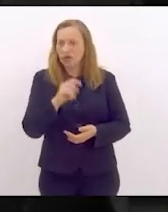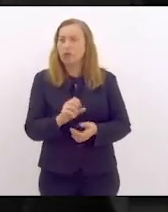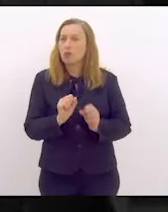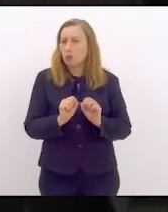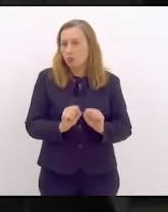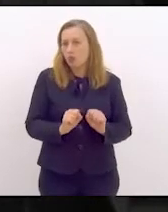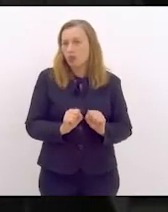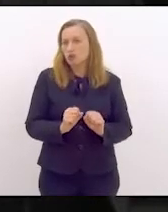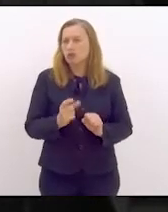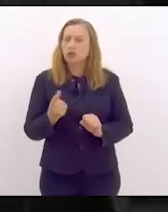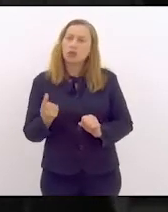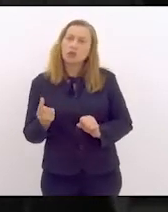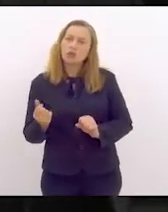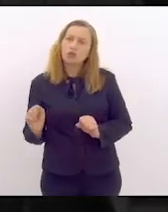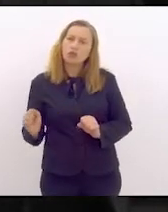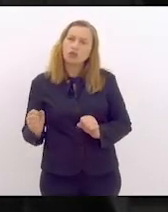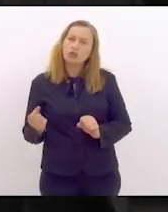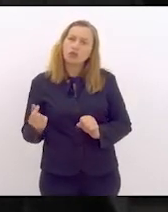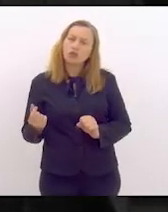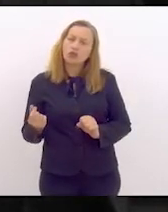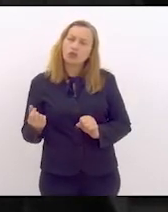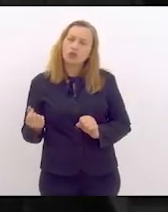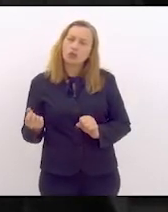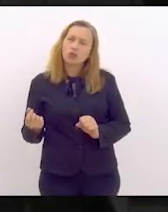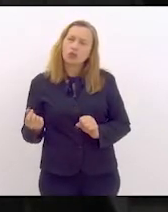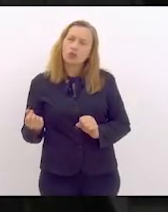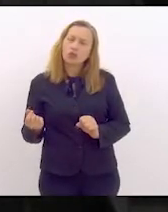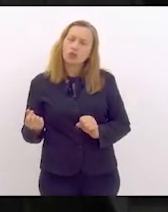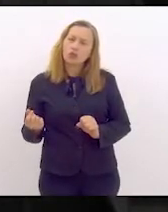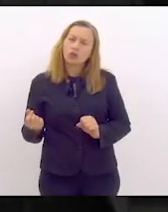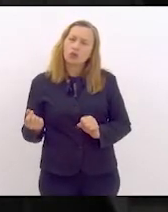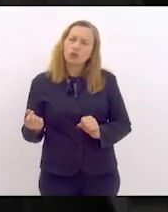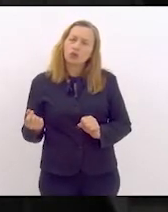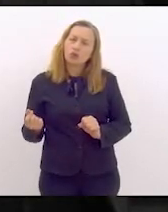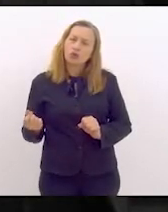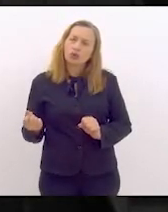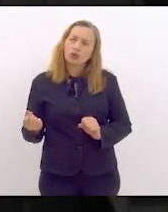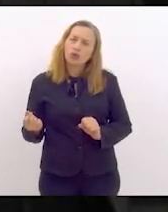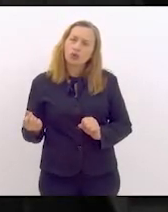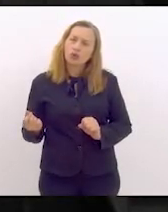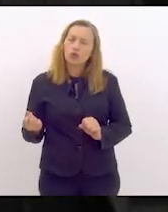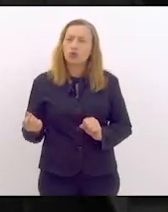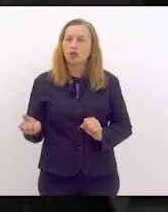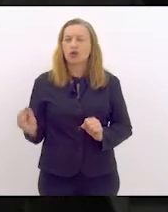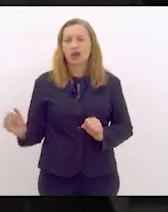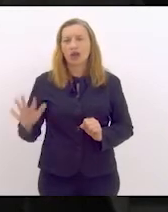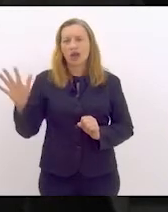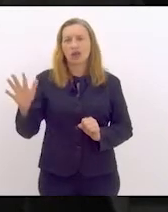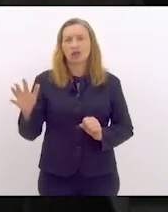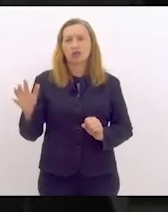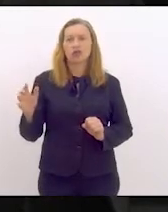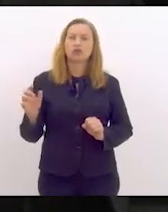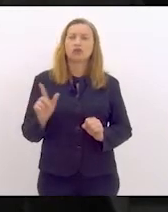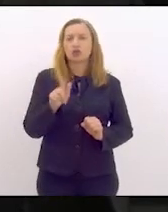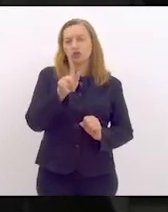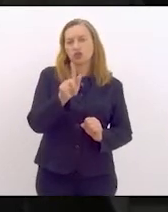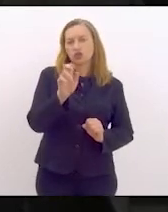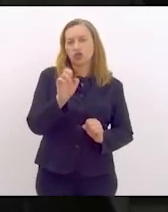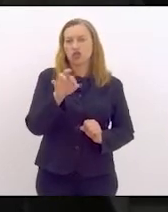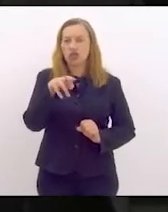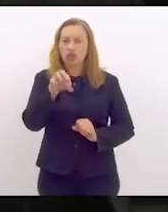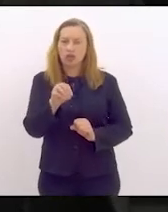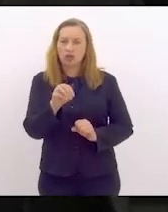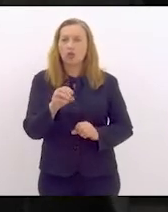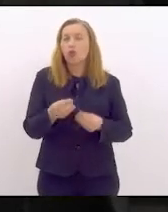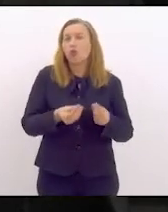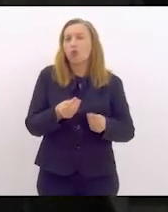pode custar de um sexto a um nono do preço do genérico. E como é que o Estado faria